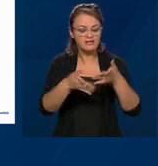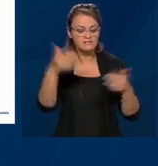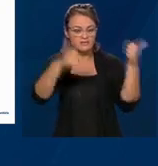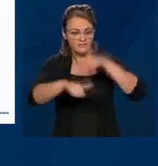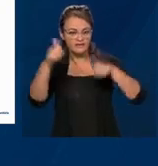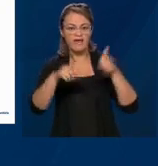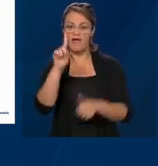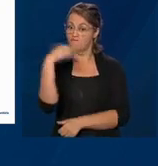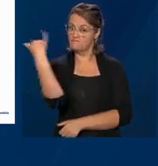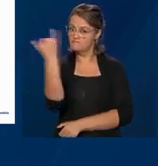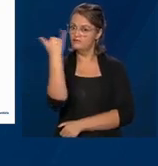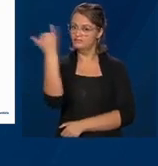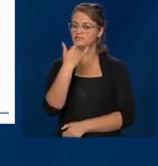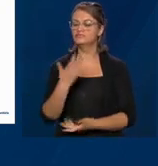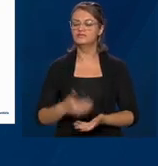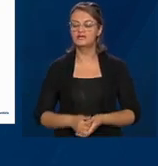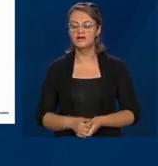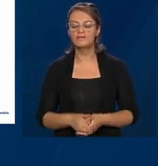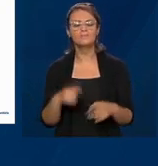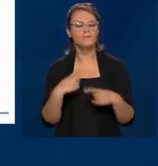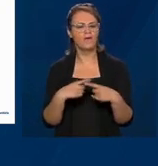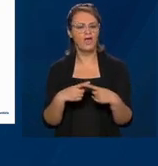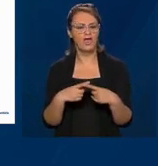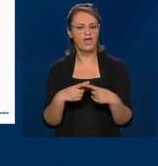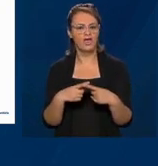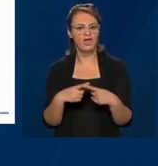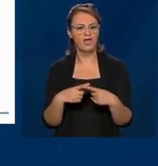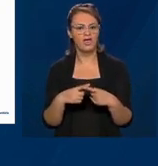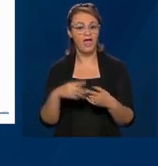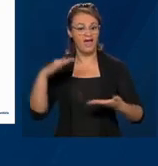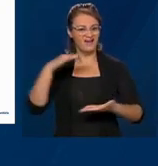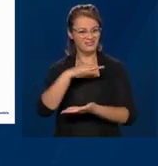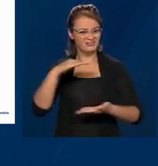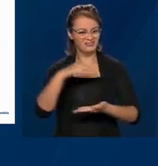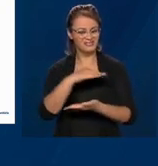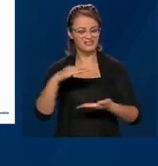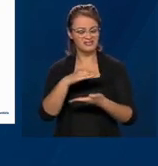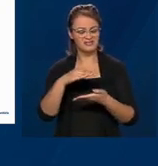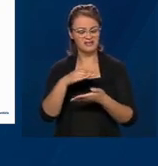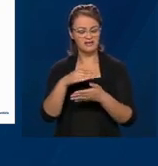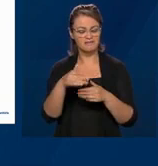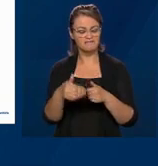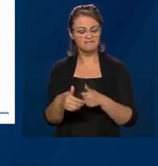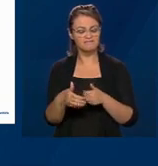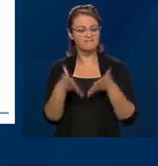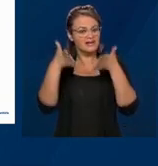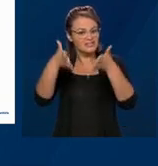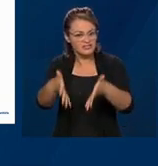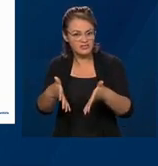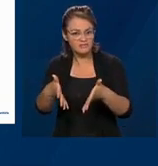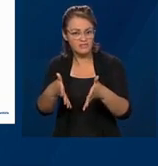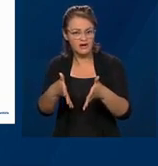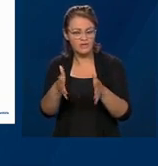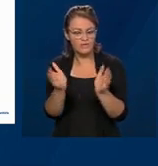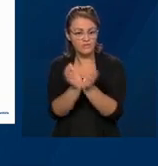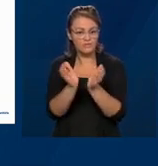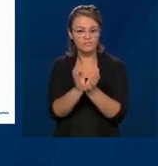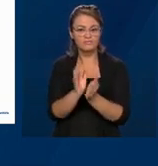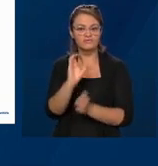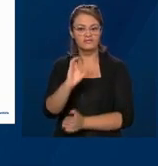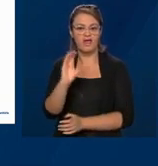já que a agência, a Anvisa, sendo parte do ICH, sendo membro